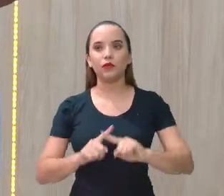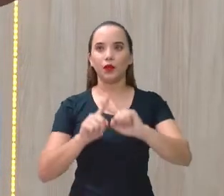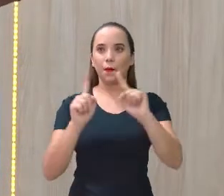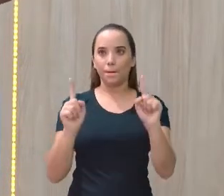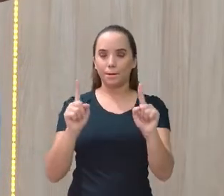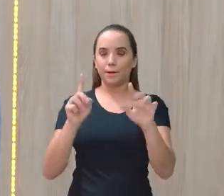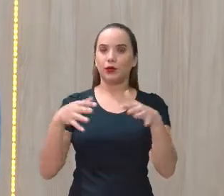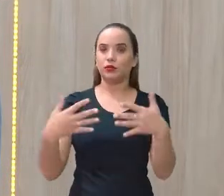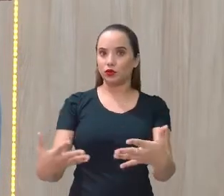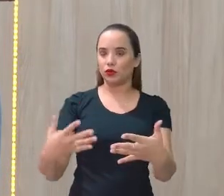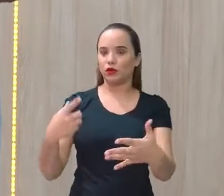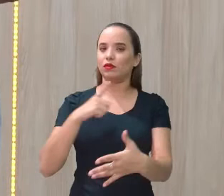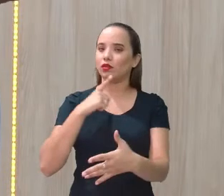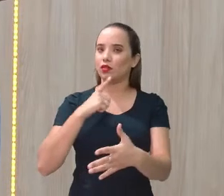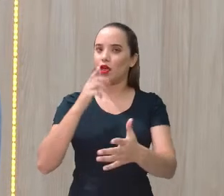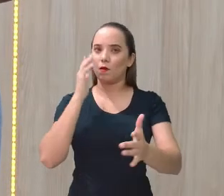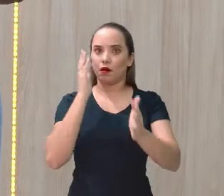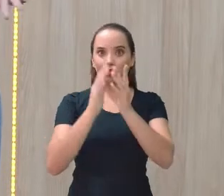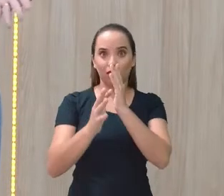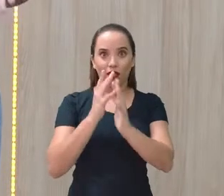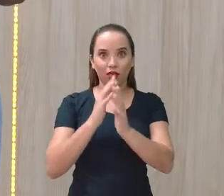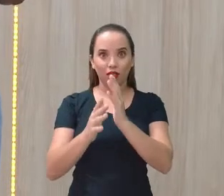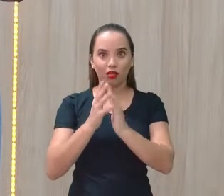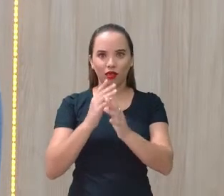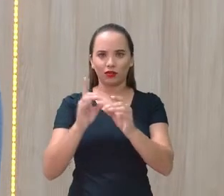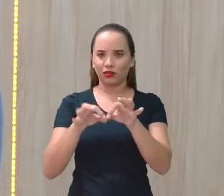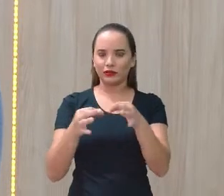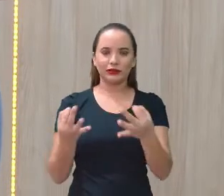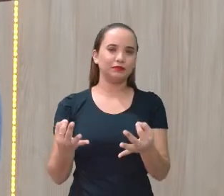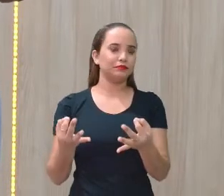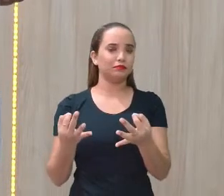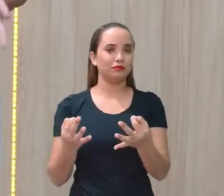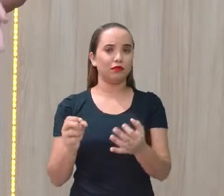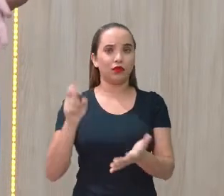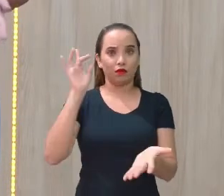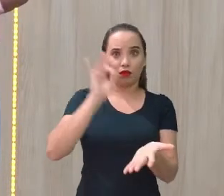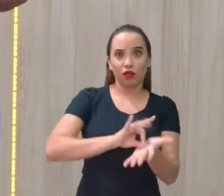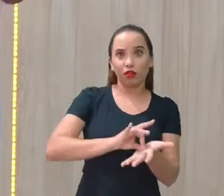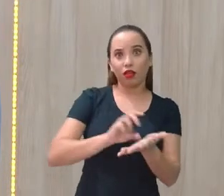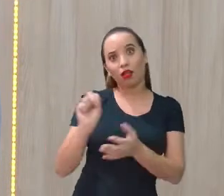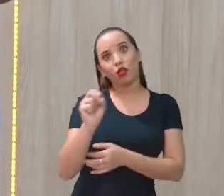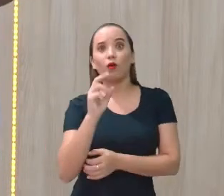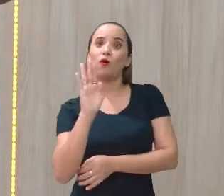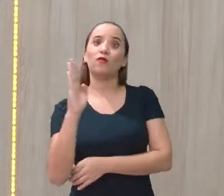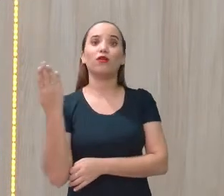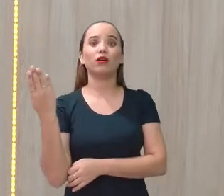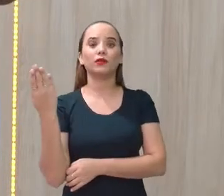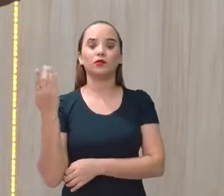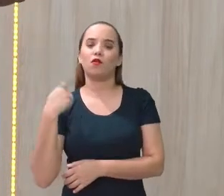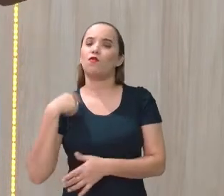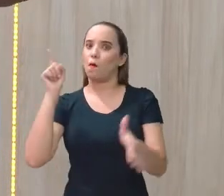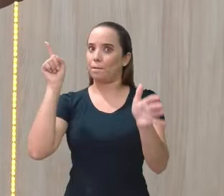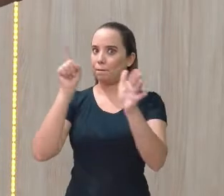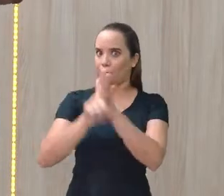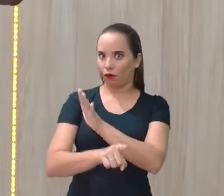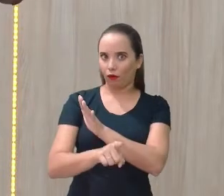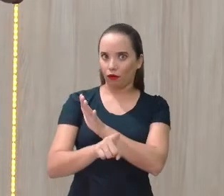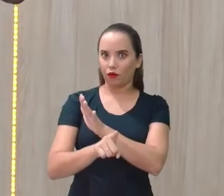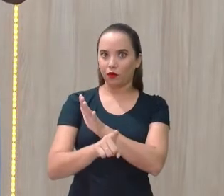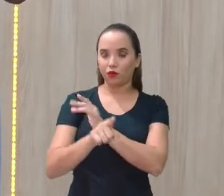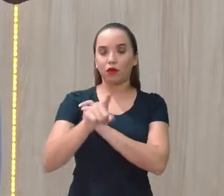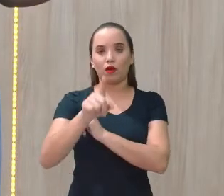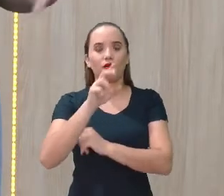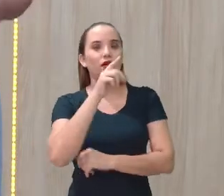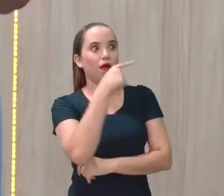a gente vai fazer uma dinâmica que simples, verdadeiro ou falso. Vou fazer algumas perguntas e a